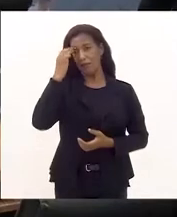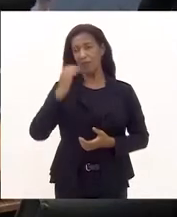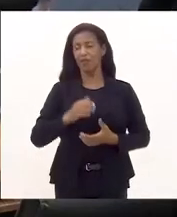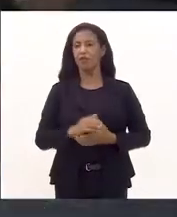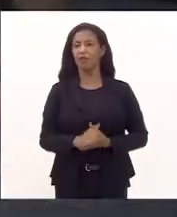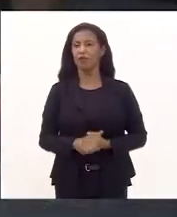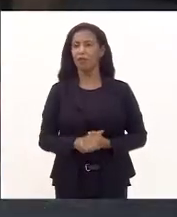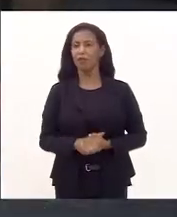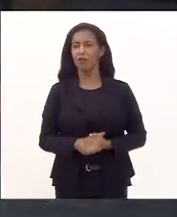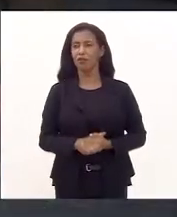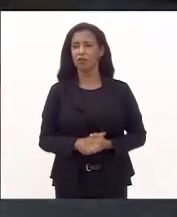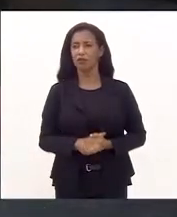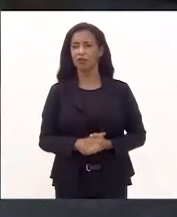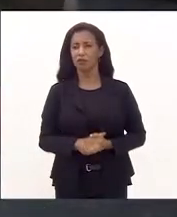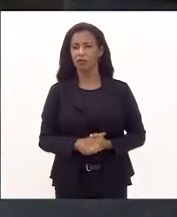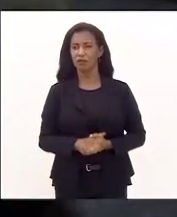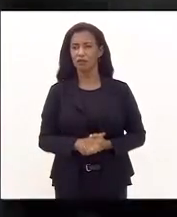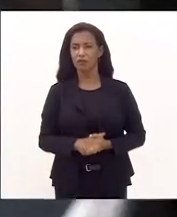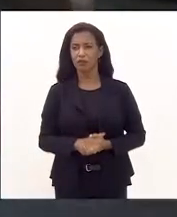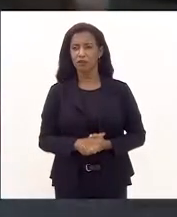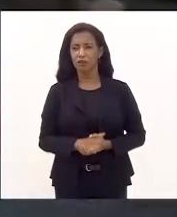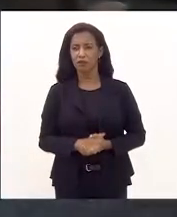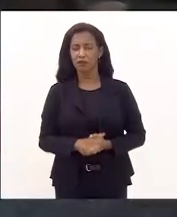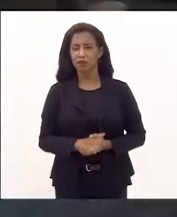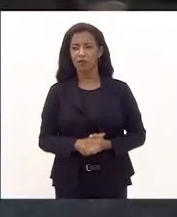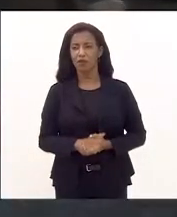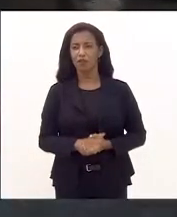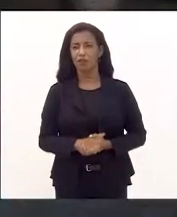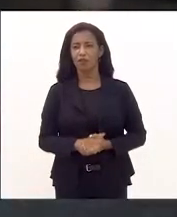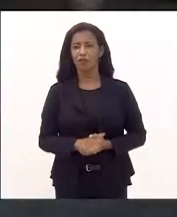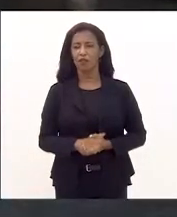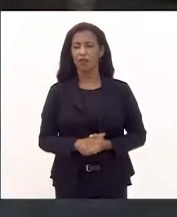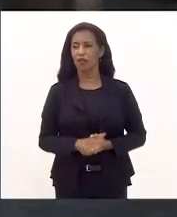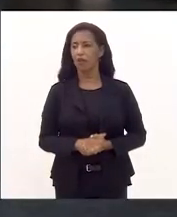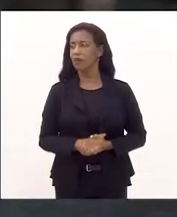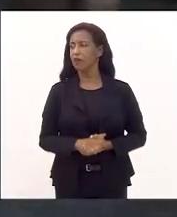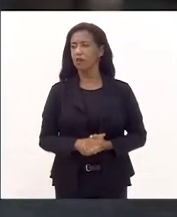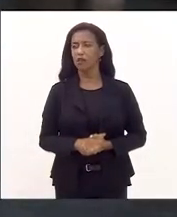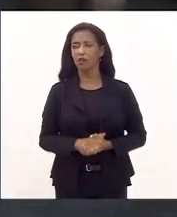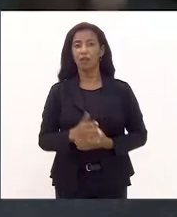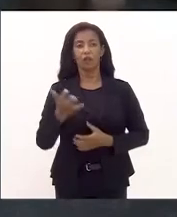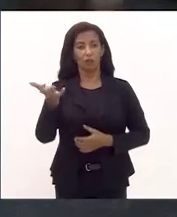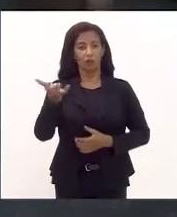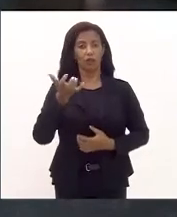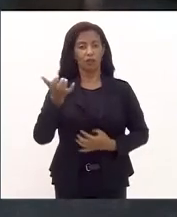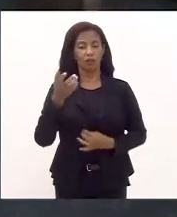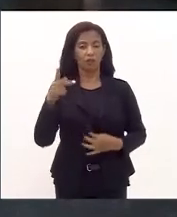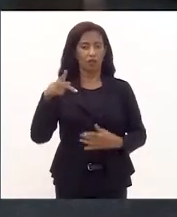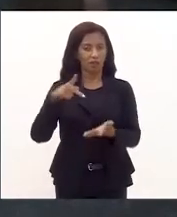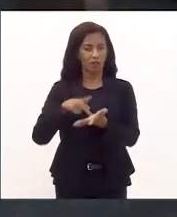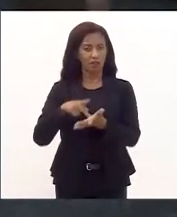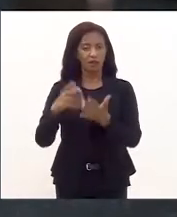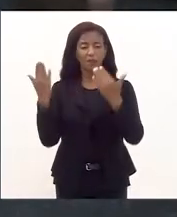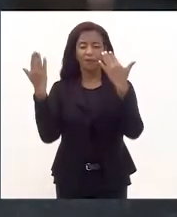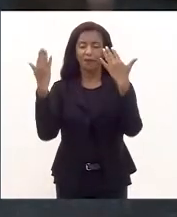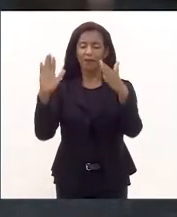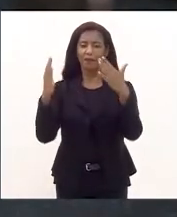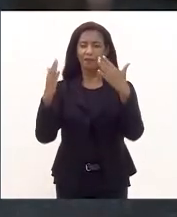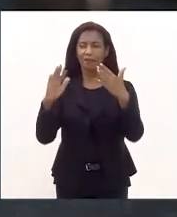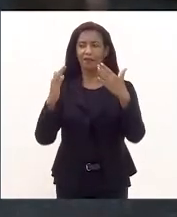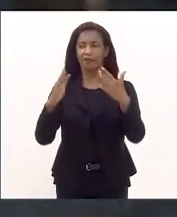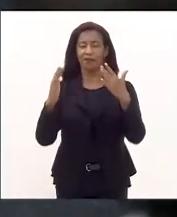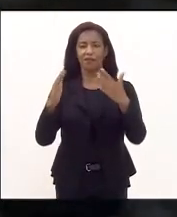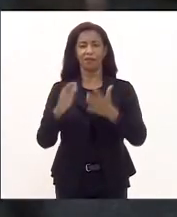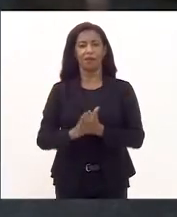nobre deputado Jair, senhoras deputadas e senhores deputados presentes, eu quero realmente parabenizar